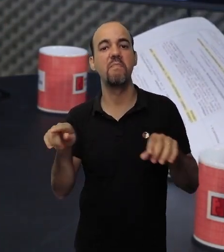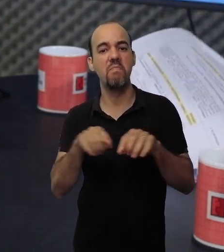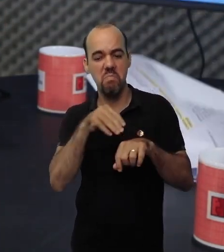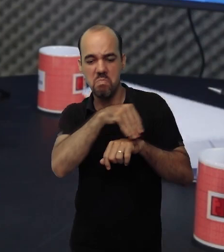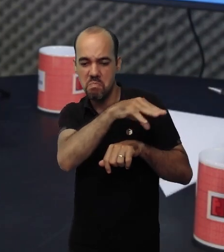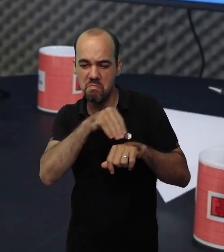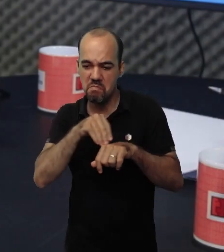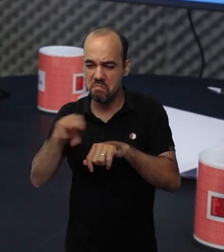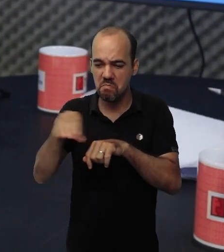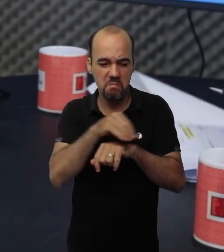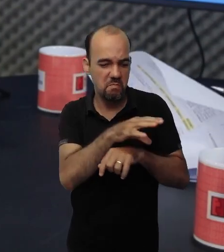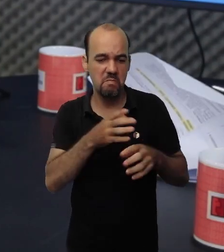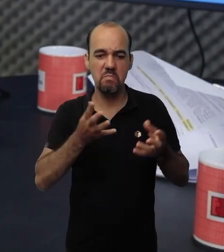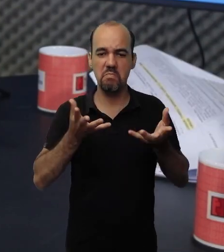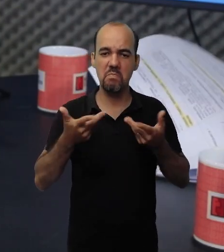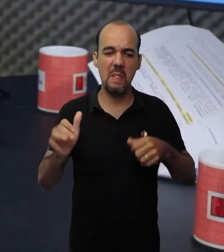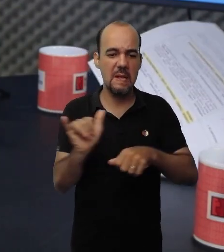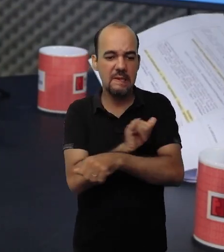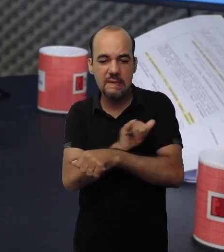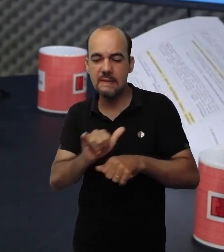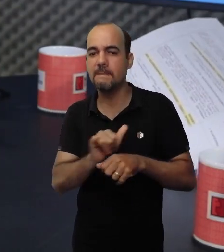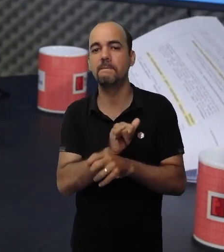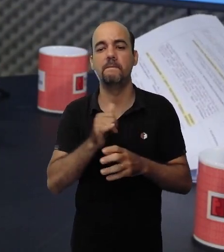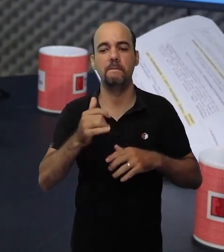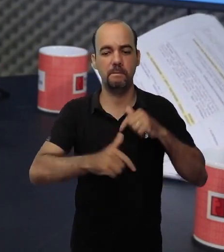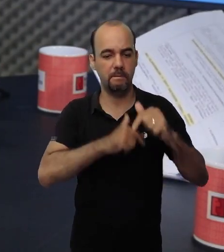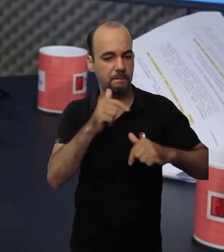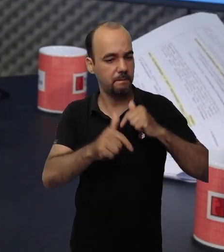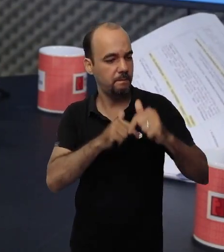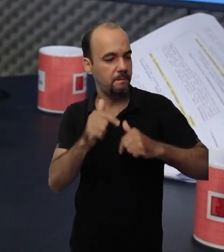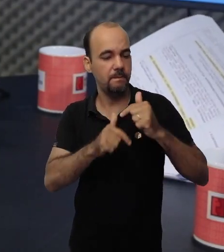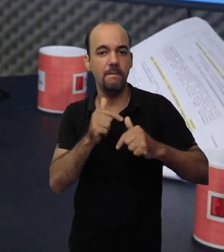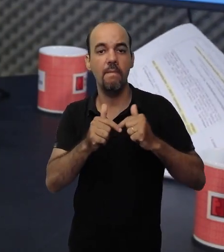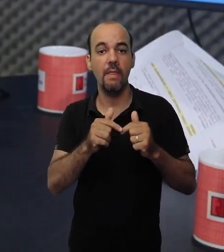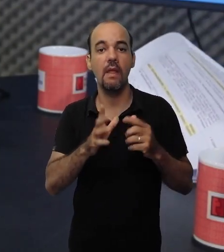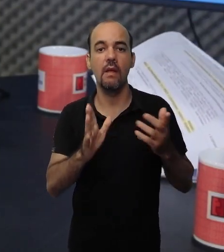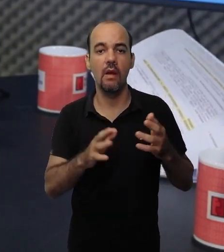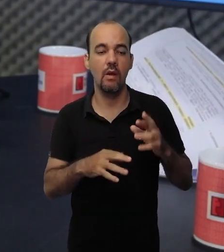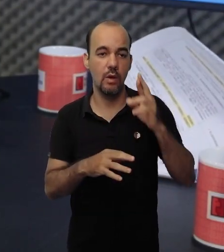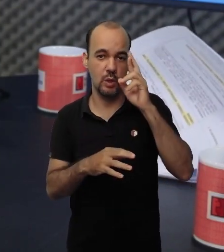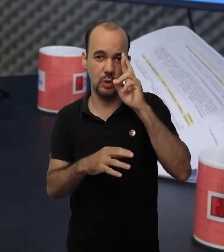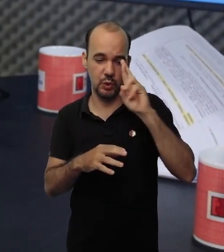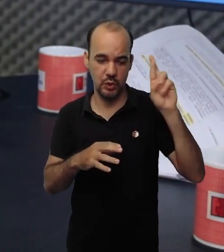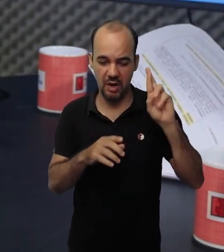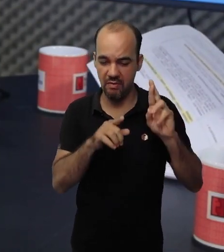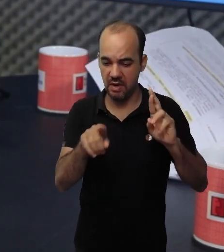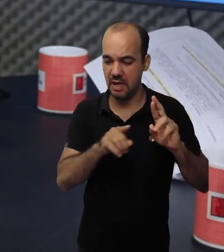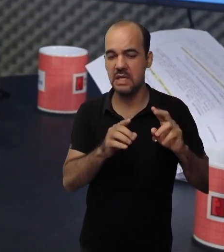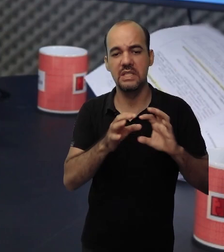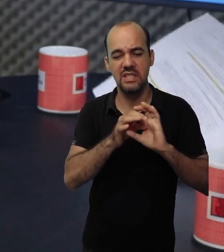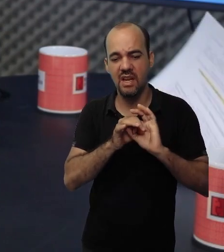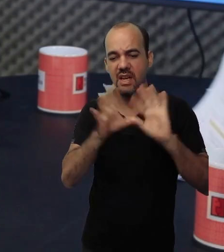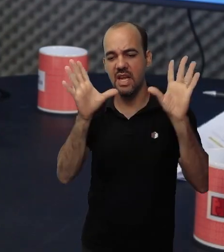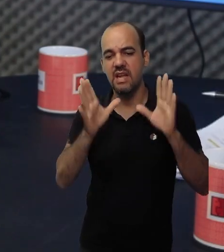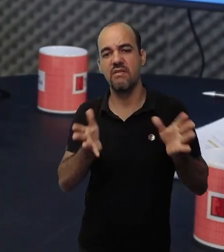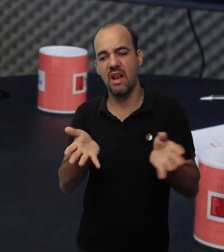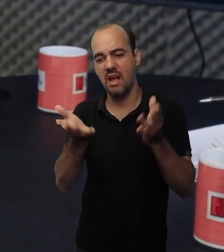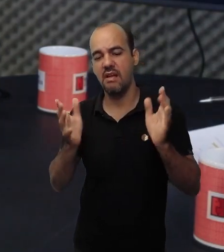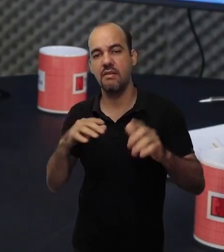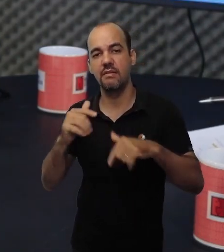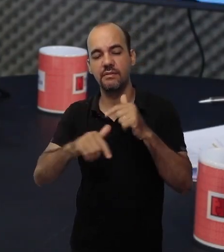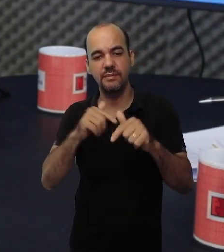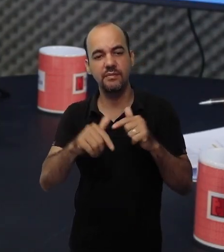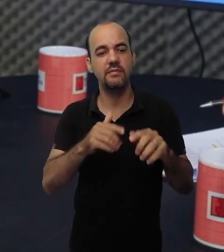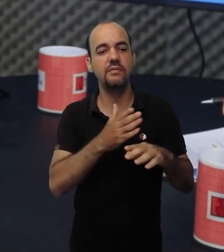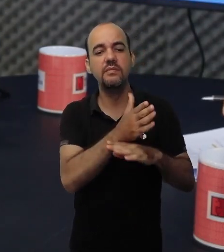ele me deixa muito, muito livre para que eu possa chegar nas escolas, para que eu possa perceber também as necessidades de que ocorre